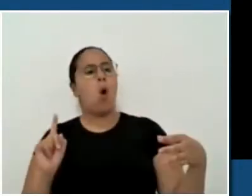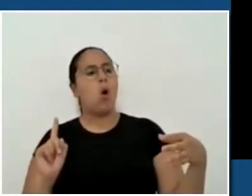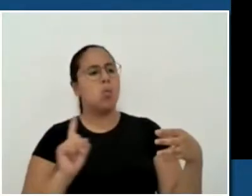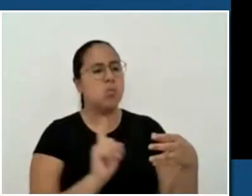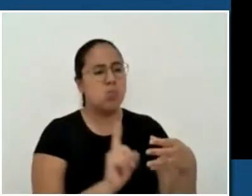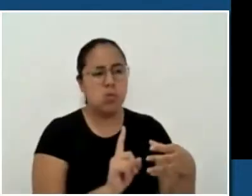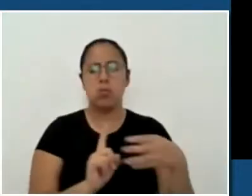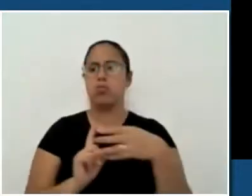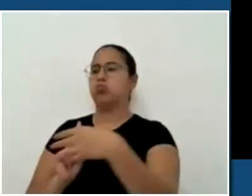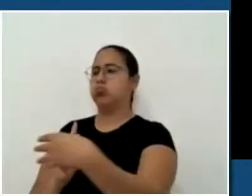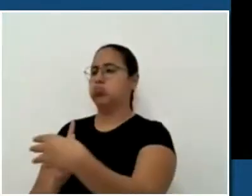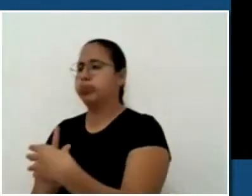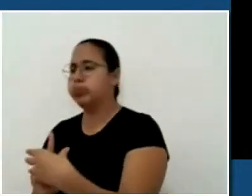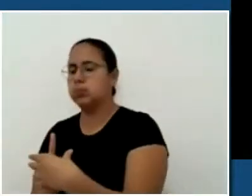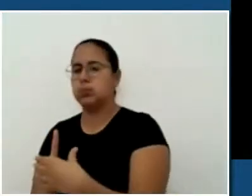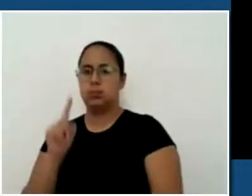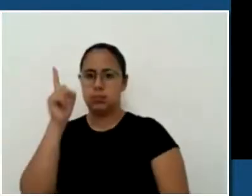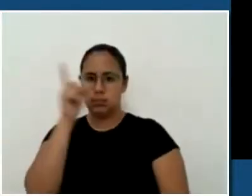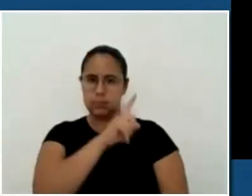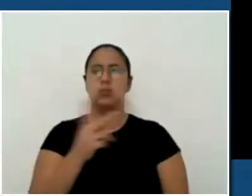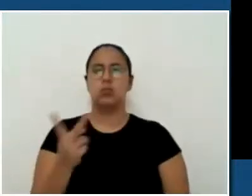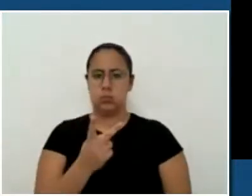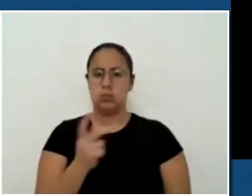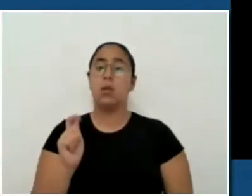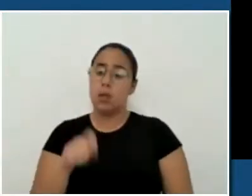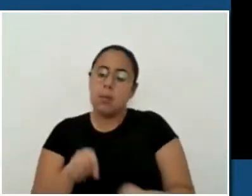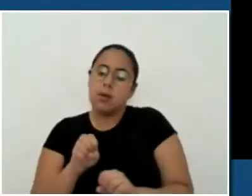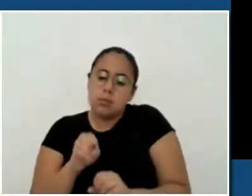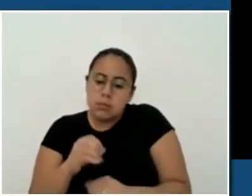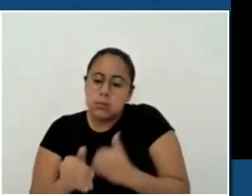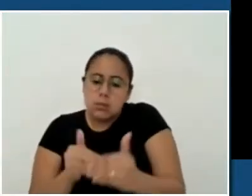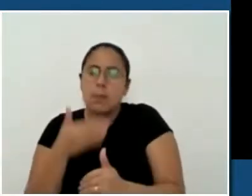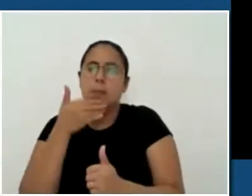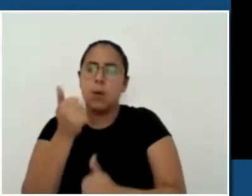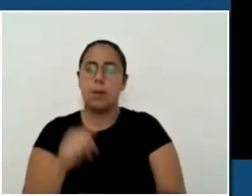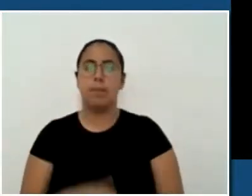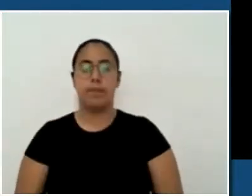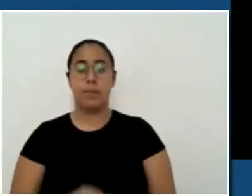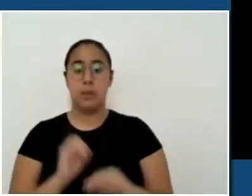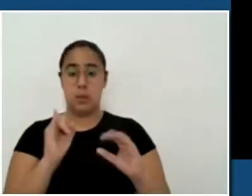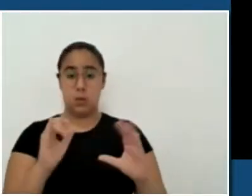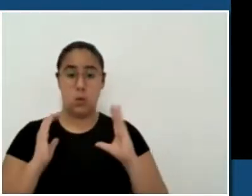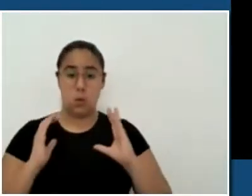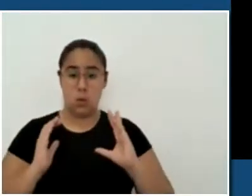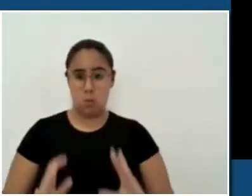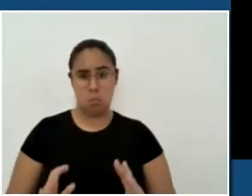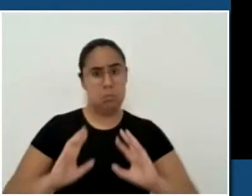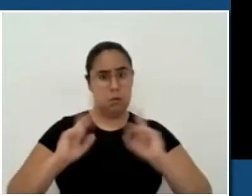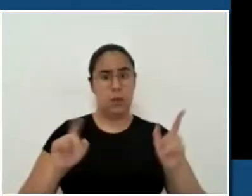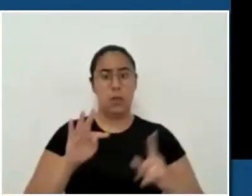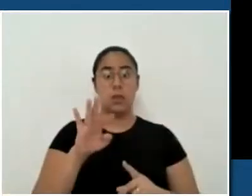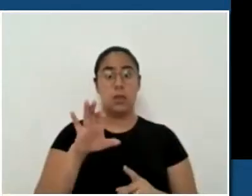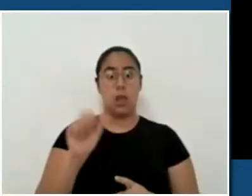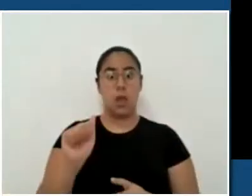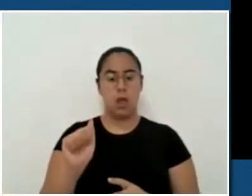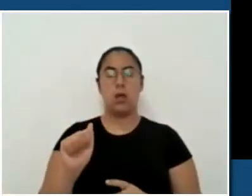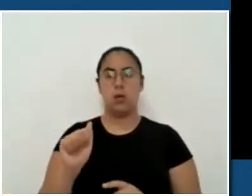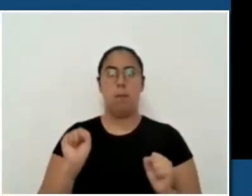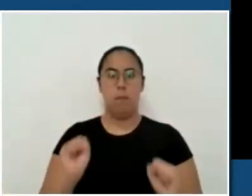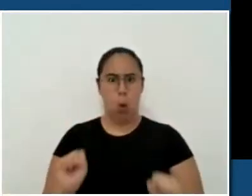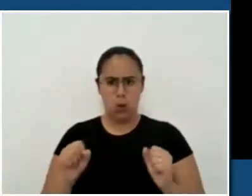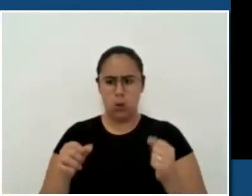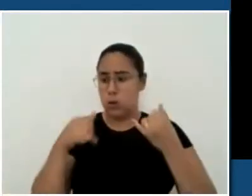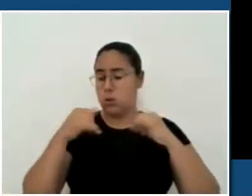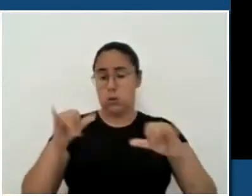melhoradas. Enquanto o comportamento é incomum e idiosincrático no TEA, ele é agitado e caótico no